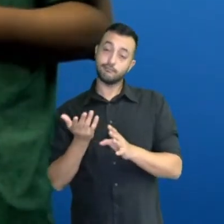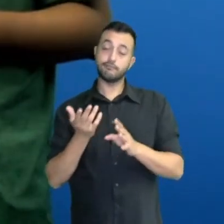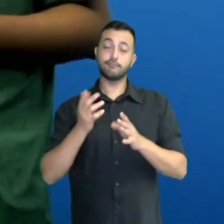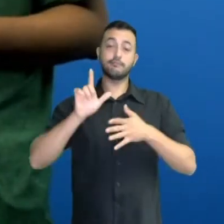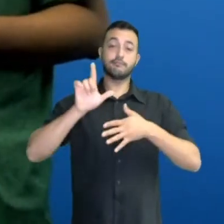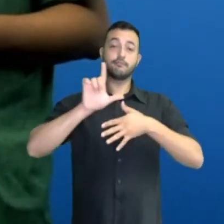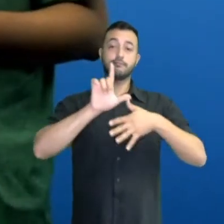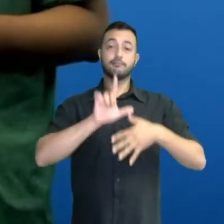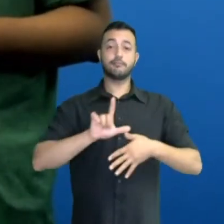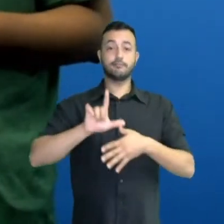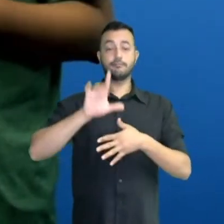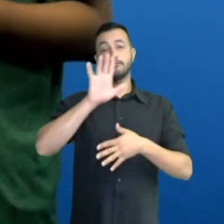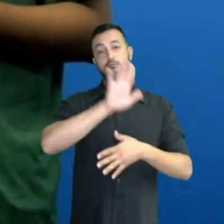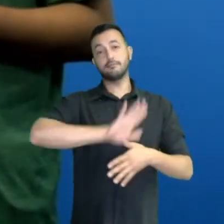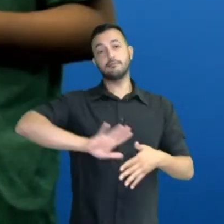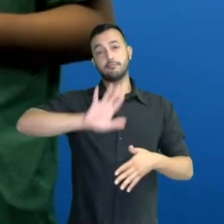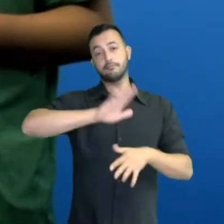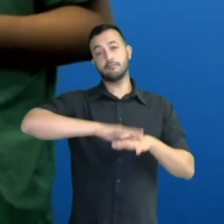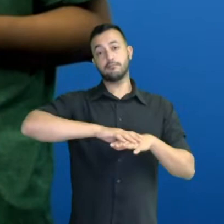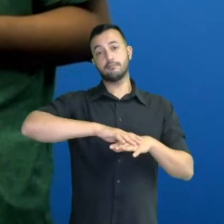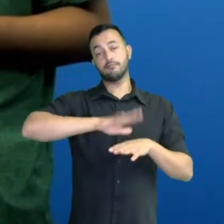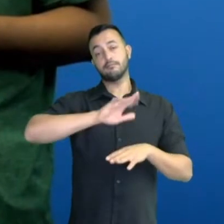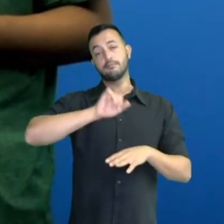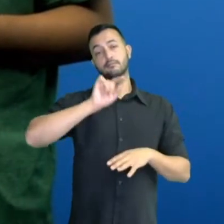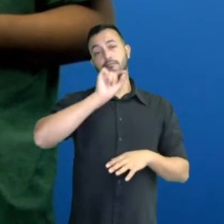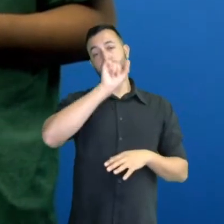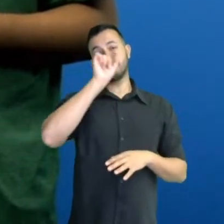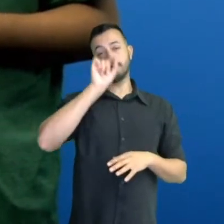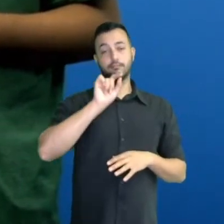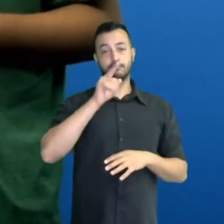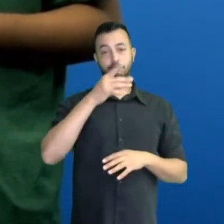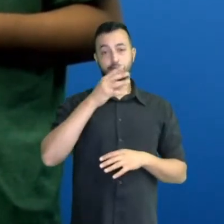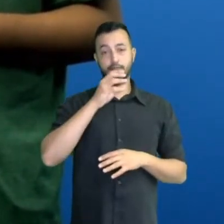América Latina era de 40%.